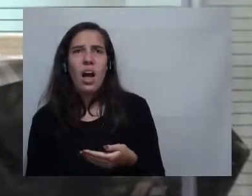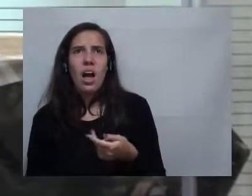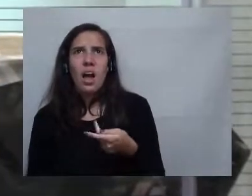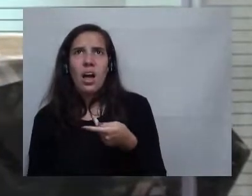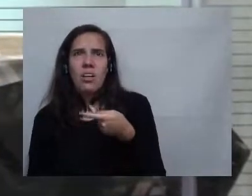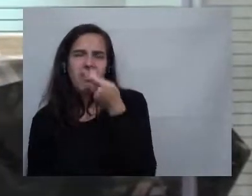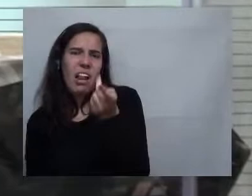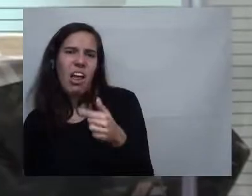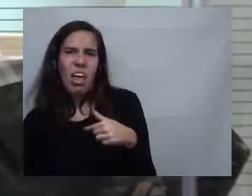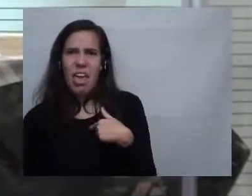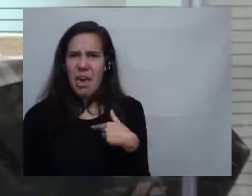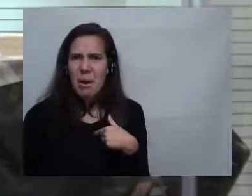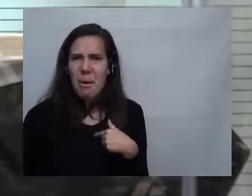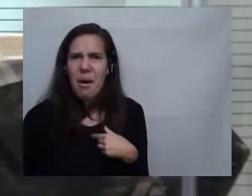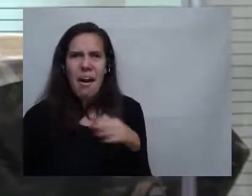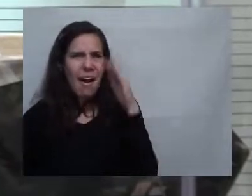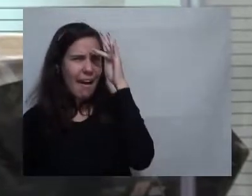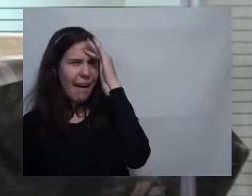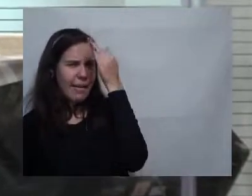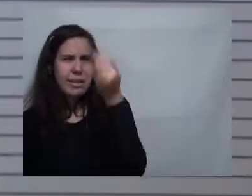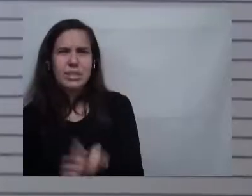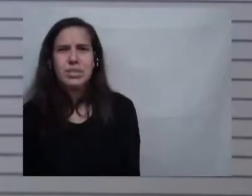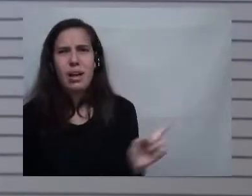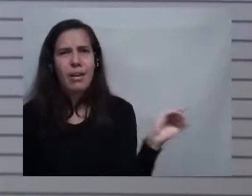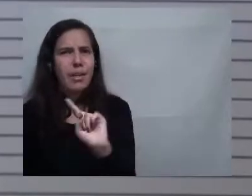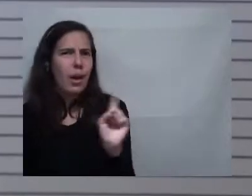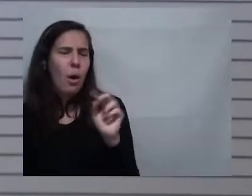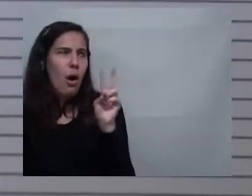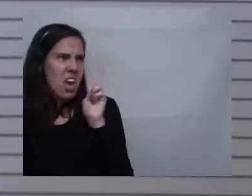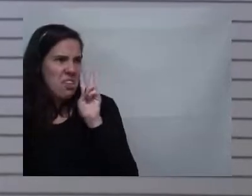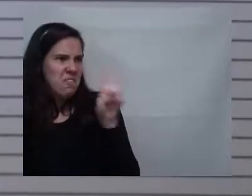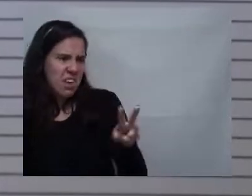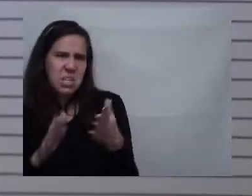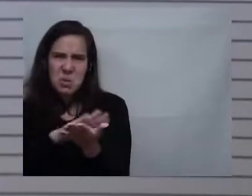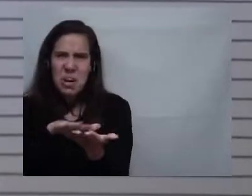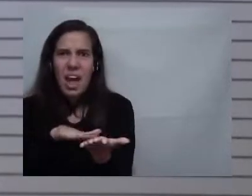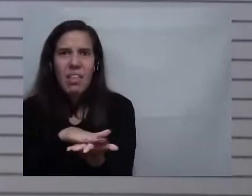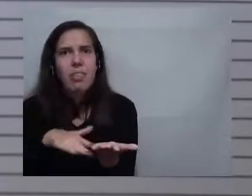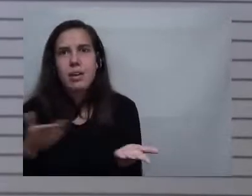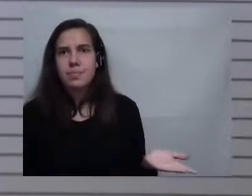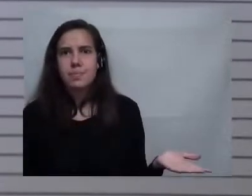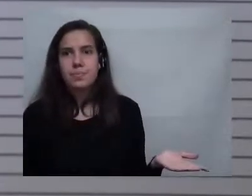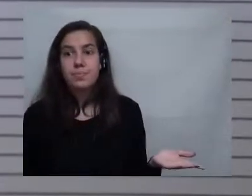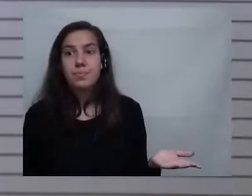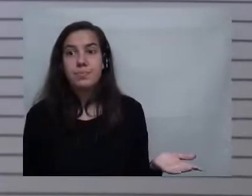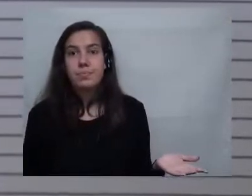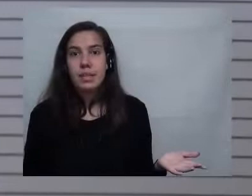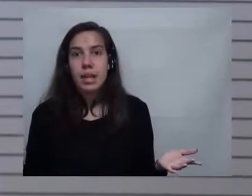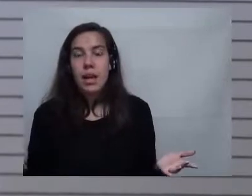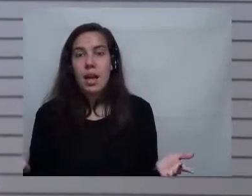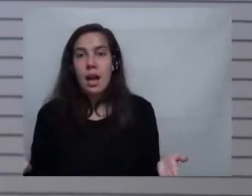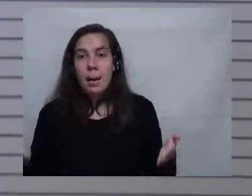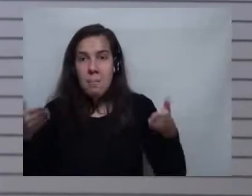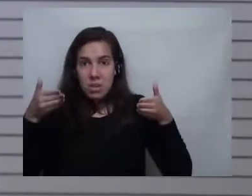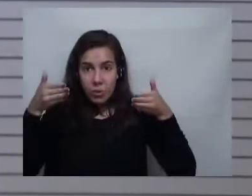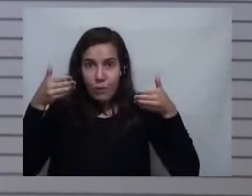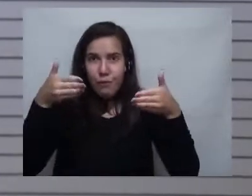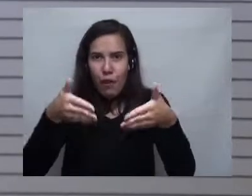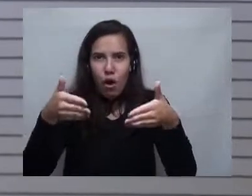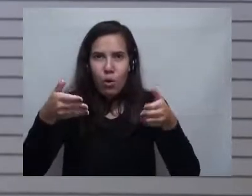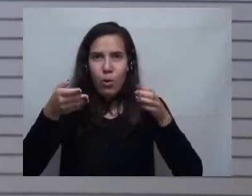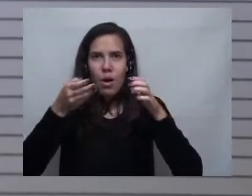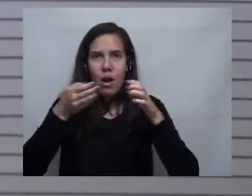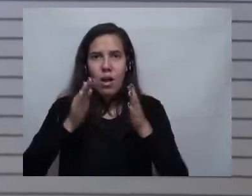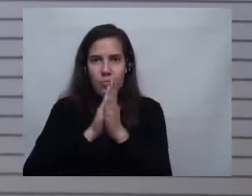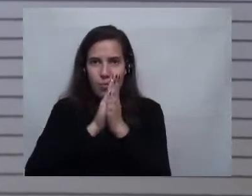e o centro do Evangelho é a pessoa de Jesus Jesus ressuscitou é porque se Jesus